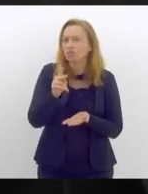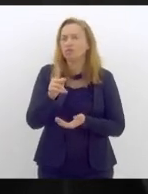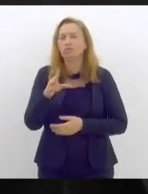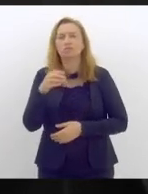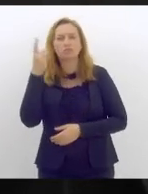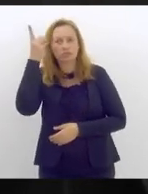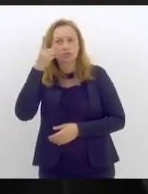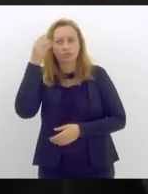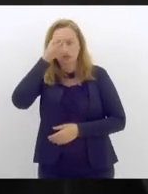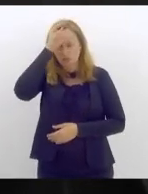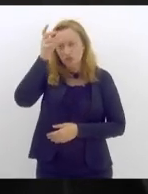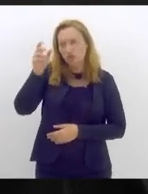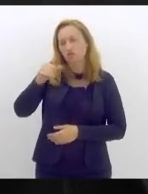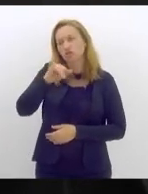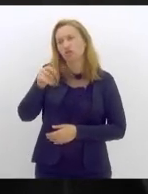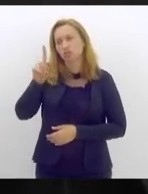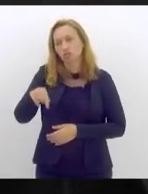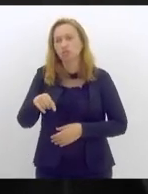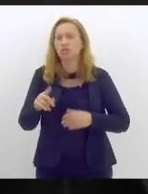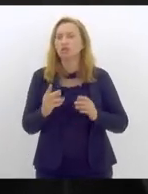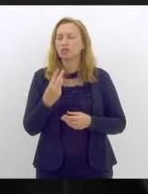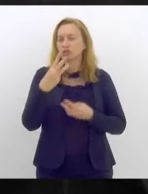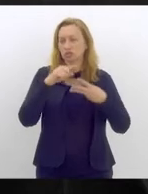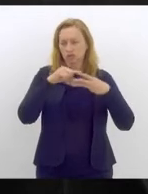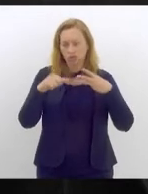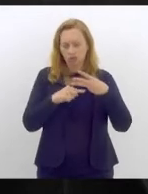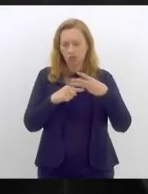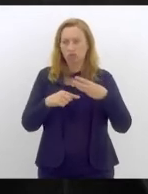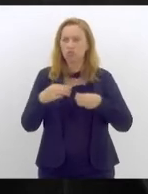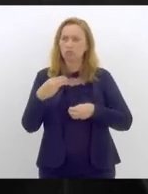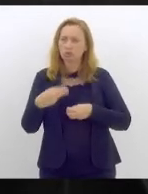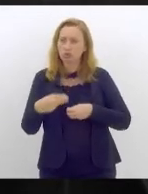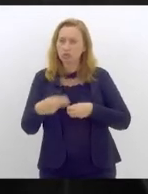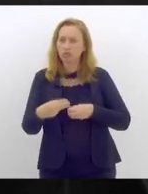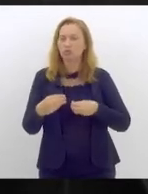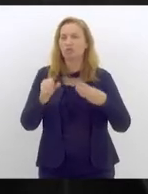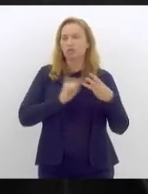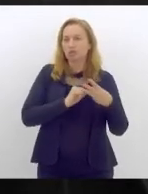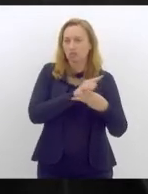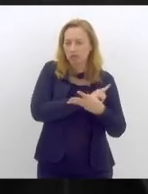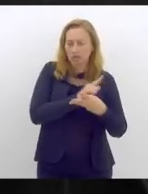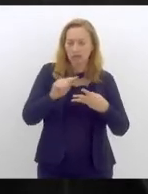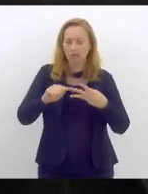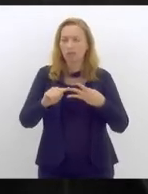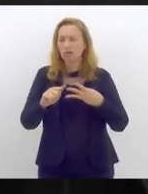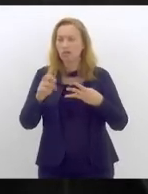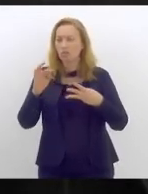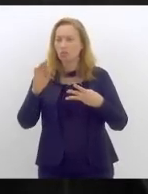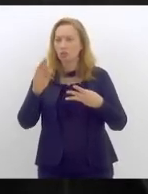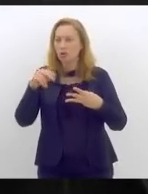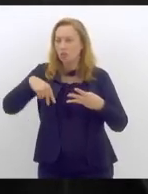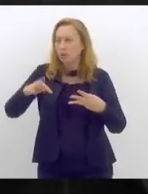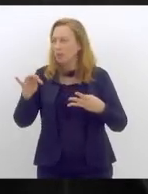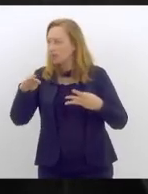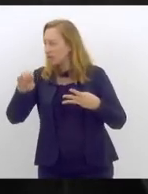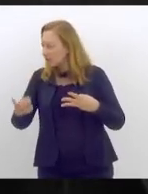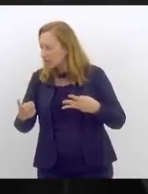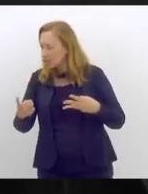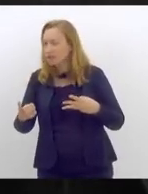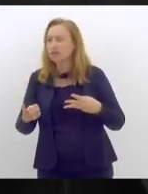Tia Jô porque esses três municípios que você tem São Gonçalo Guapimirim Magé